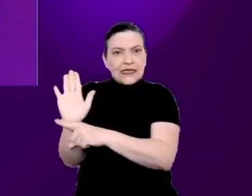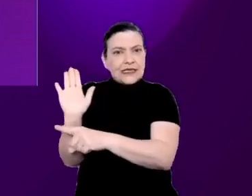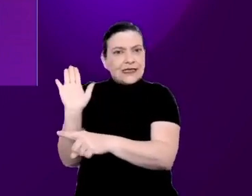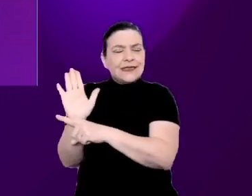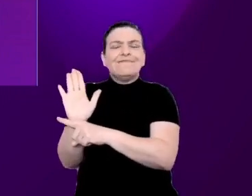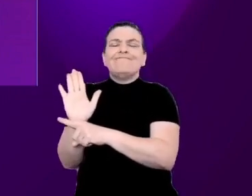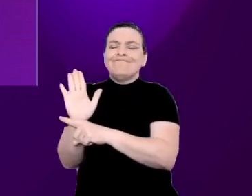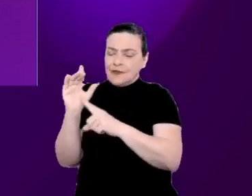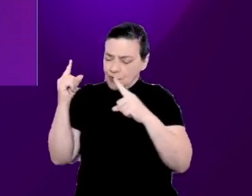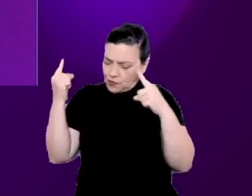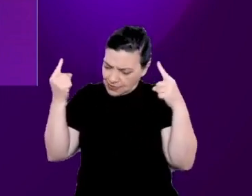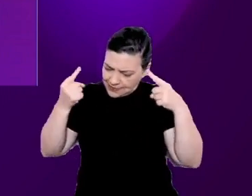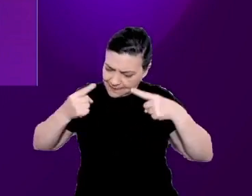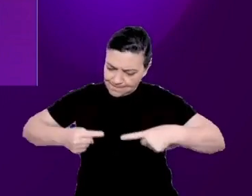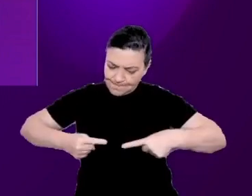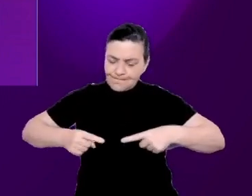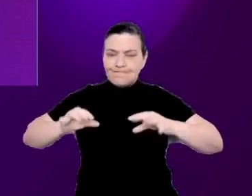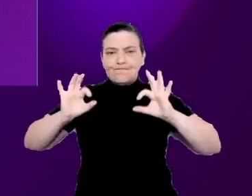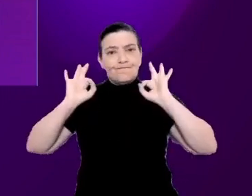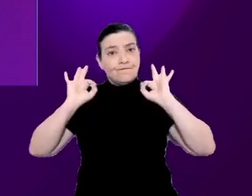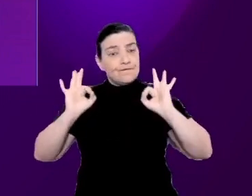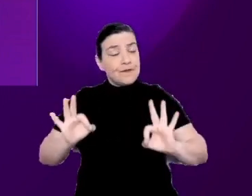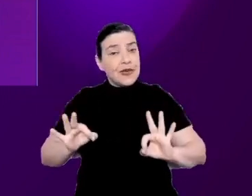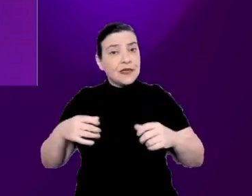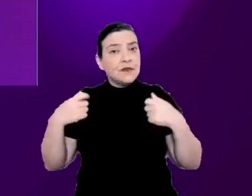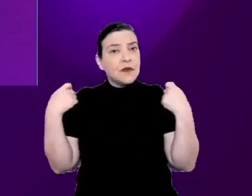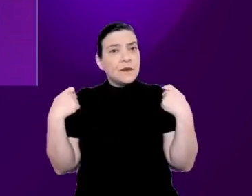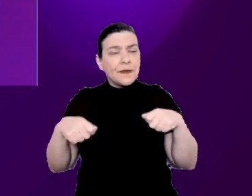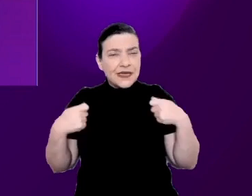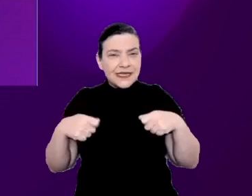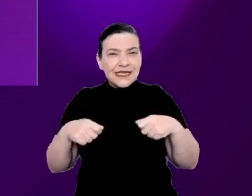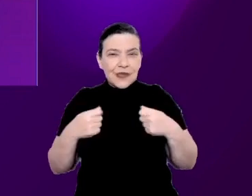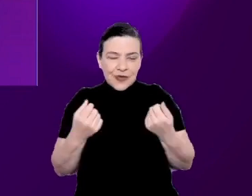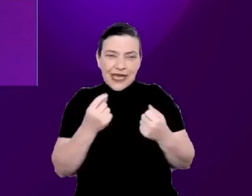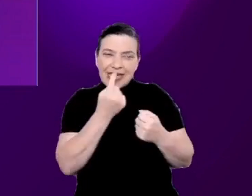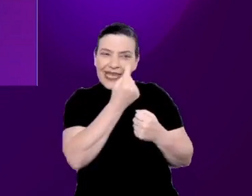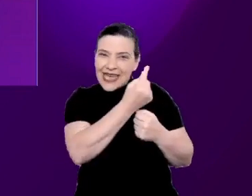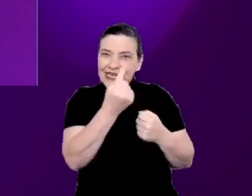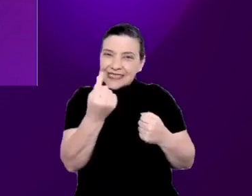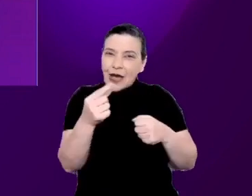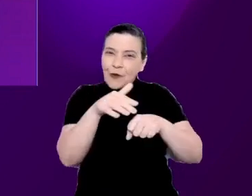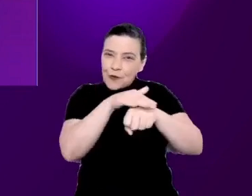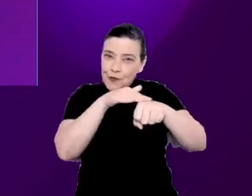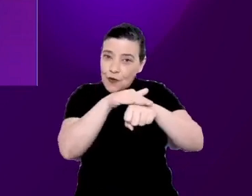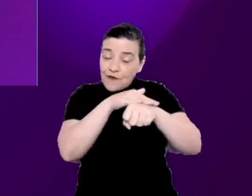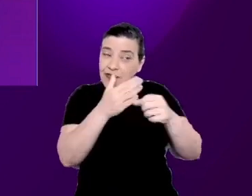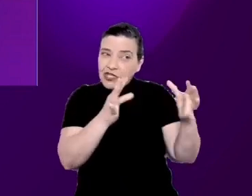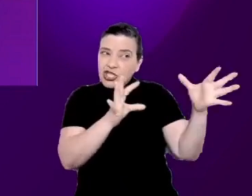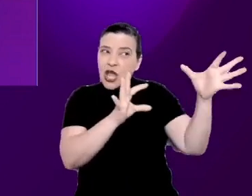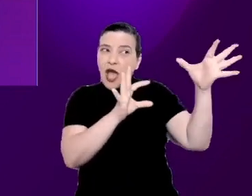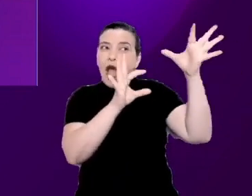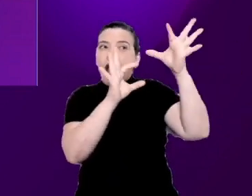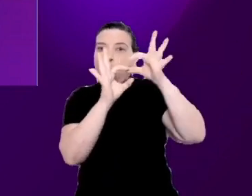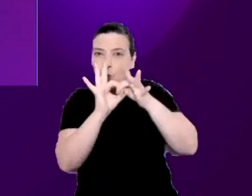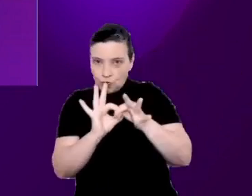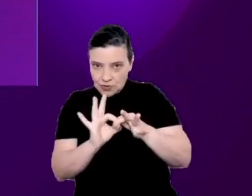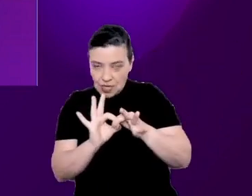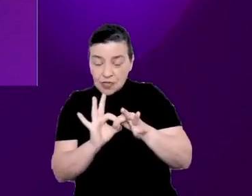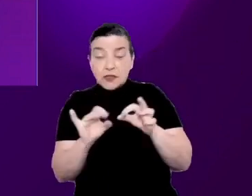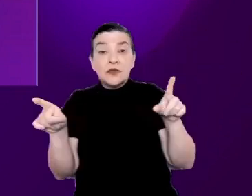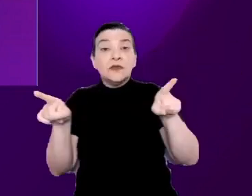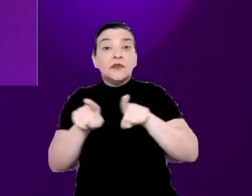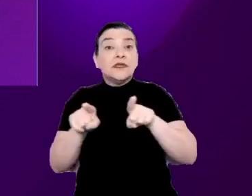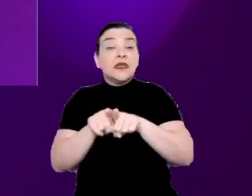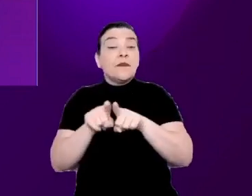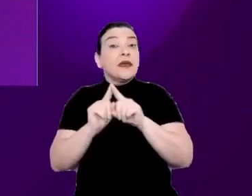grande desafio de unir todas essas falas, né? A gente teve aí um pouquinho